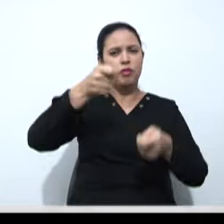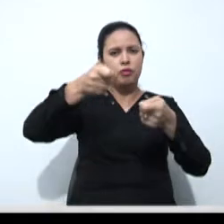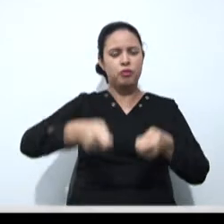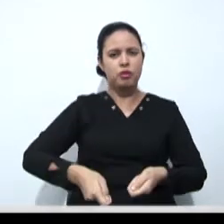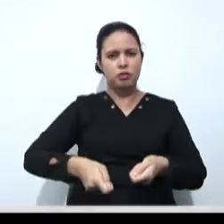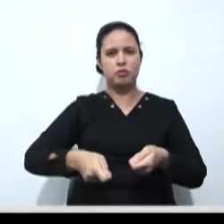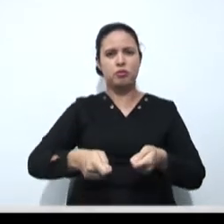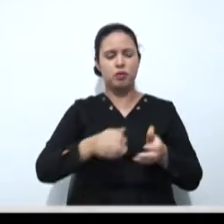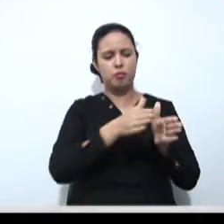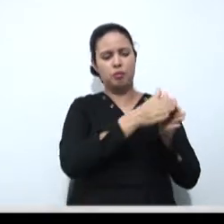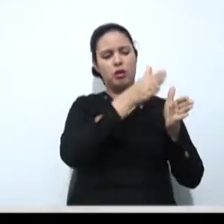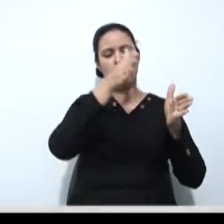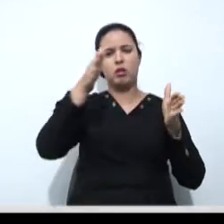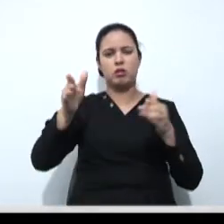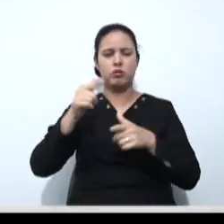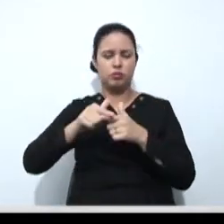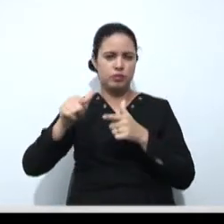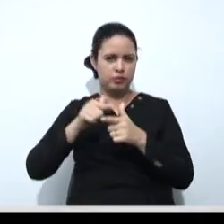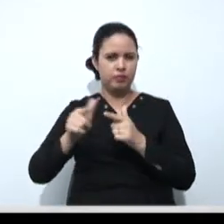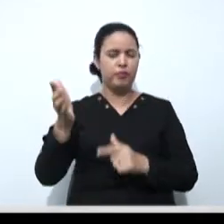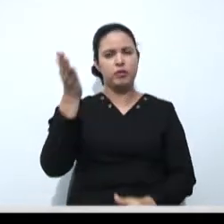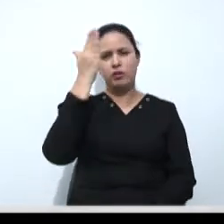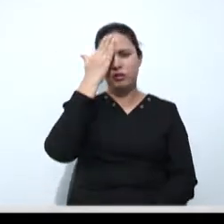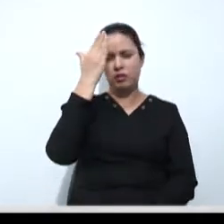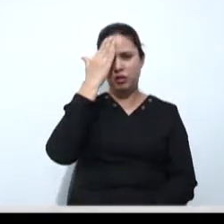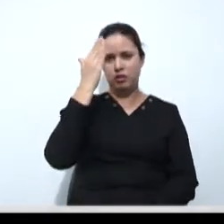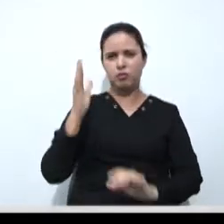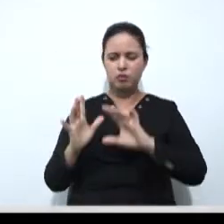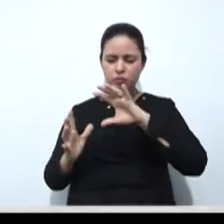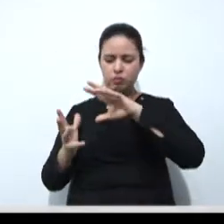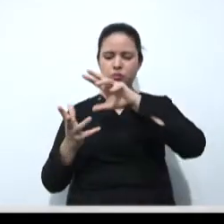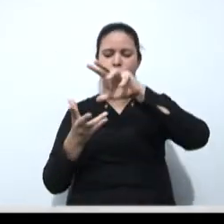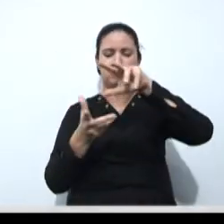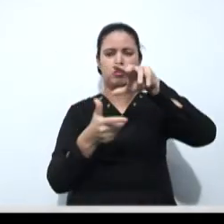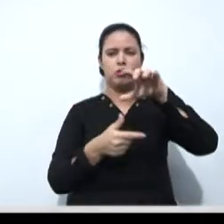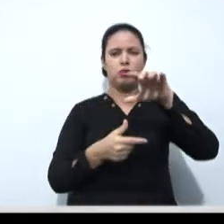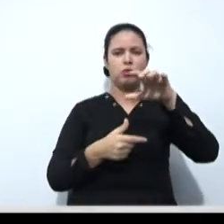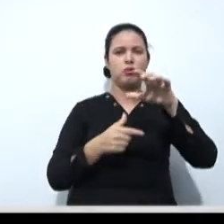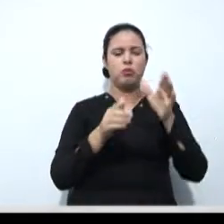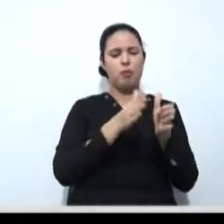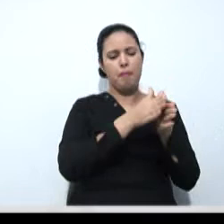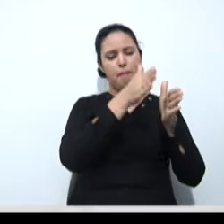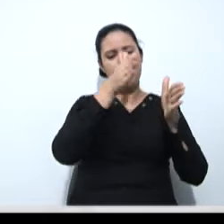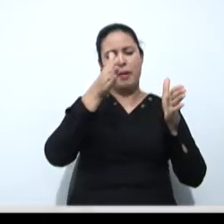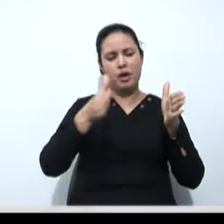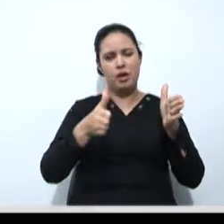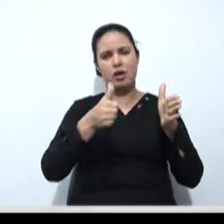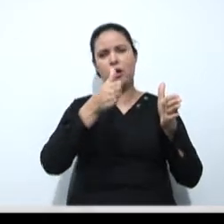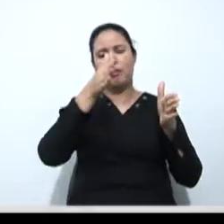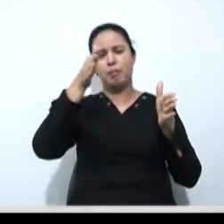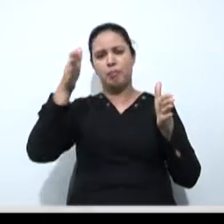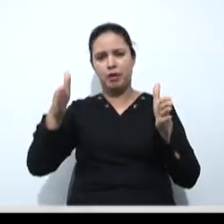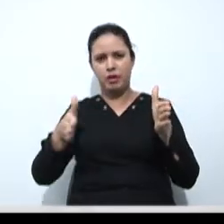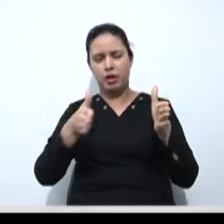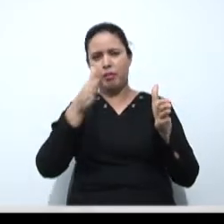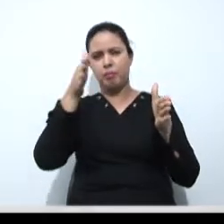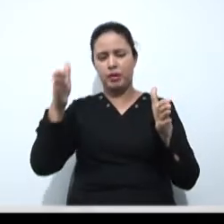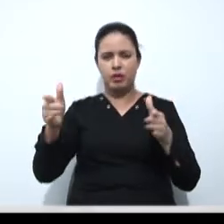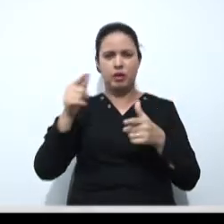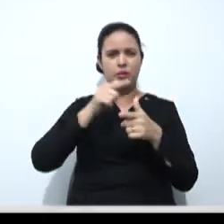de crise. E a gente sabe que o mundo passa por vários períodos de crise, crise econômica,